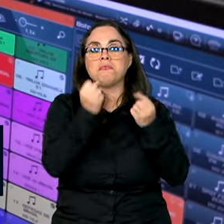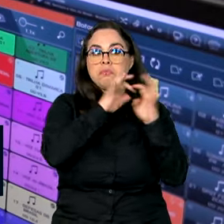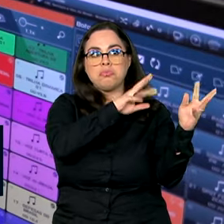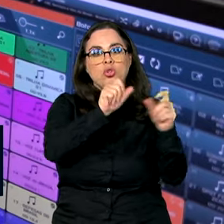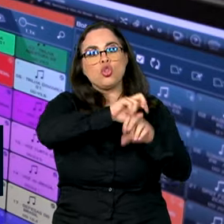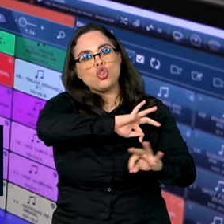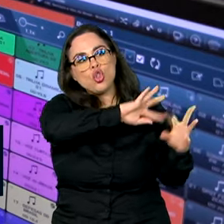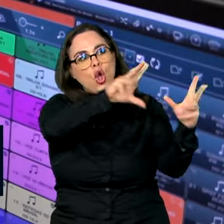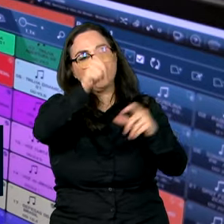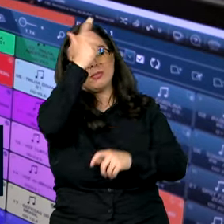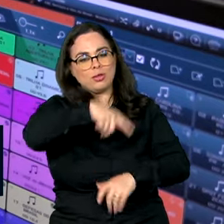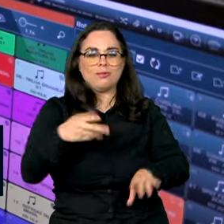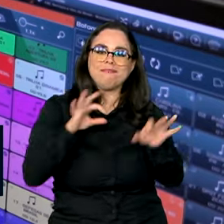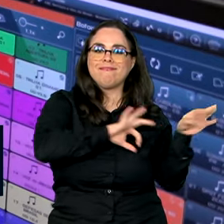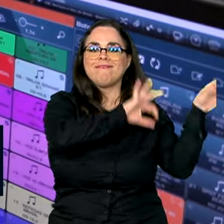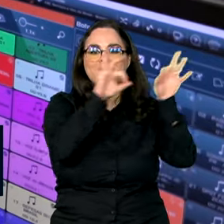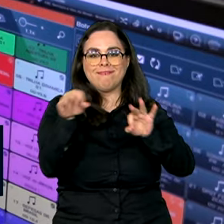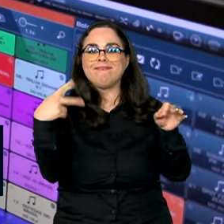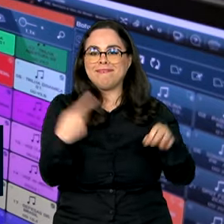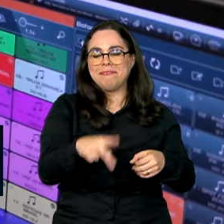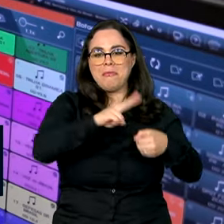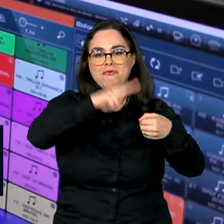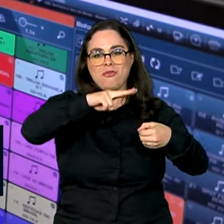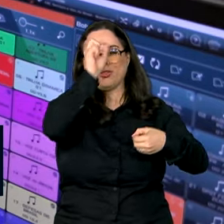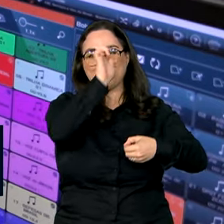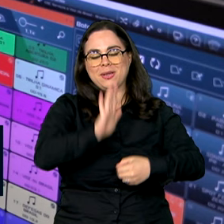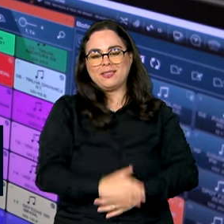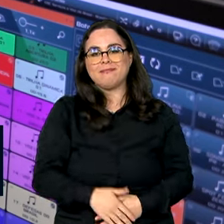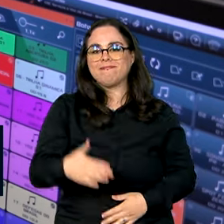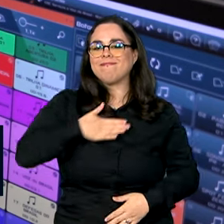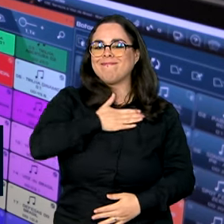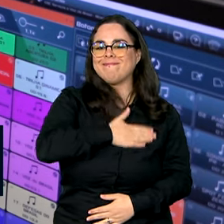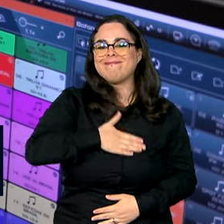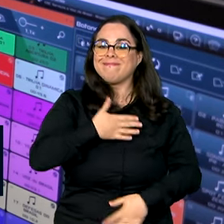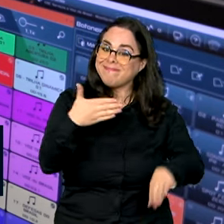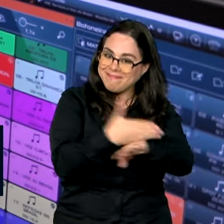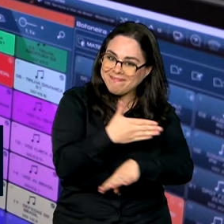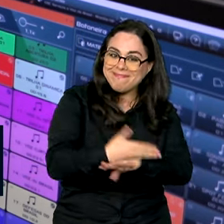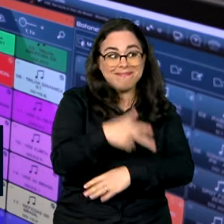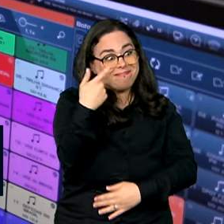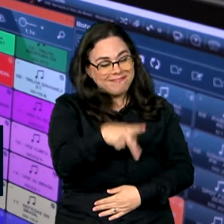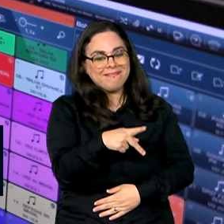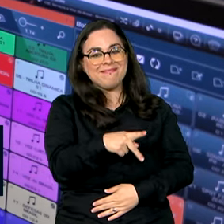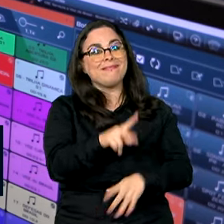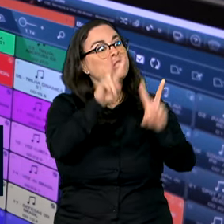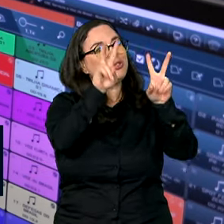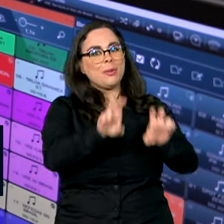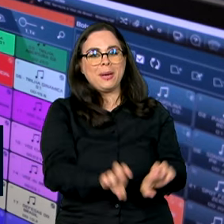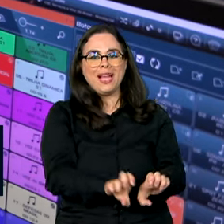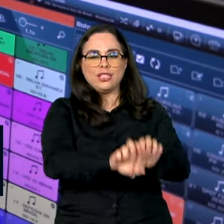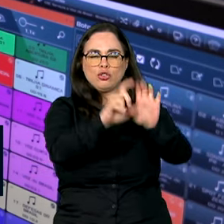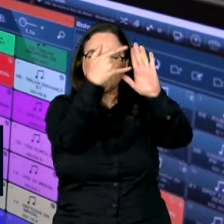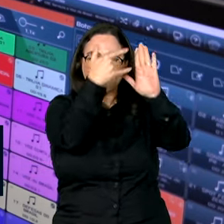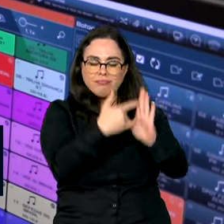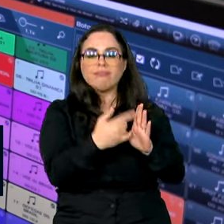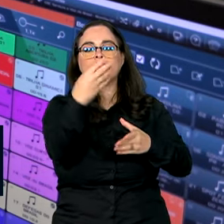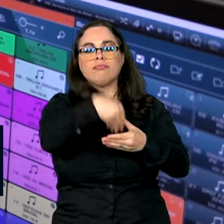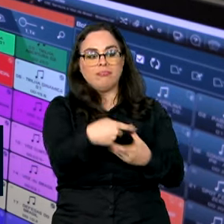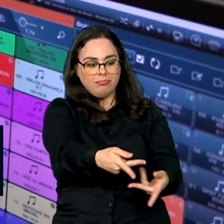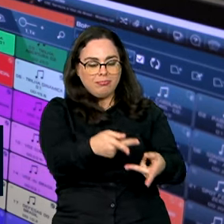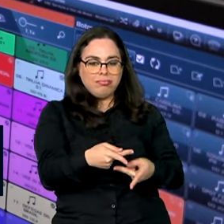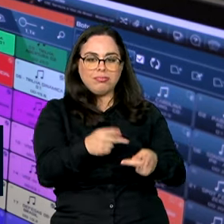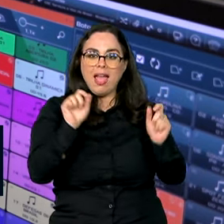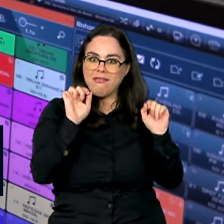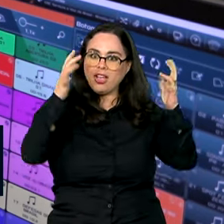que estão nos ouvindo aqui hoje pela Voz do Brasil. É um prazer estar aqui para falar um pouquinho sobre infraestrutura para receber esse